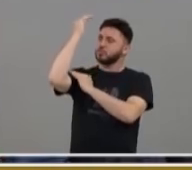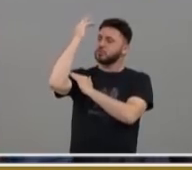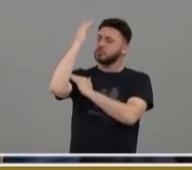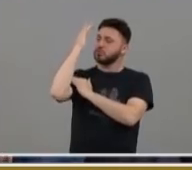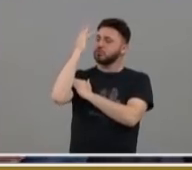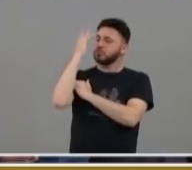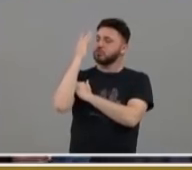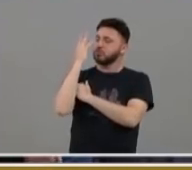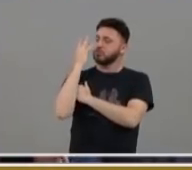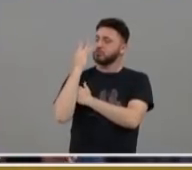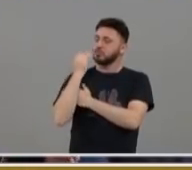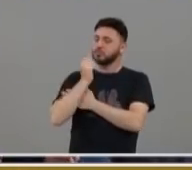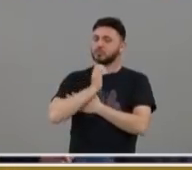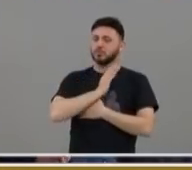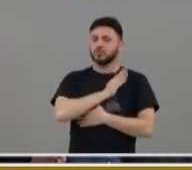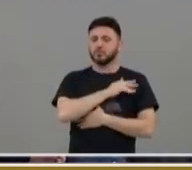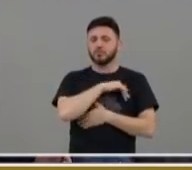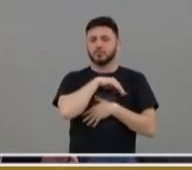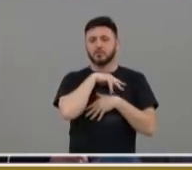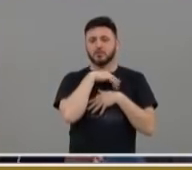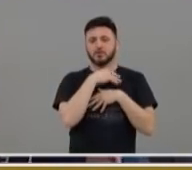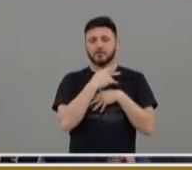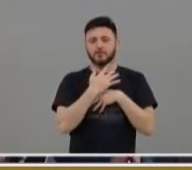Fluir em